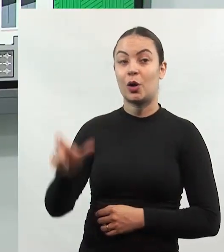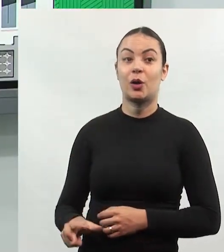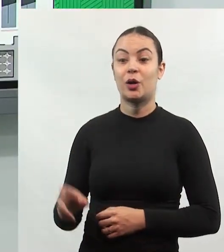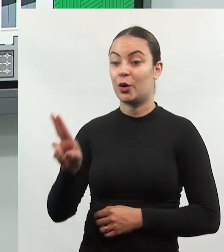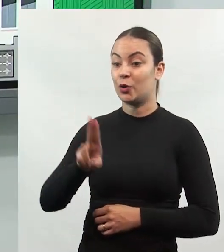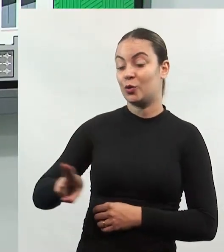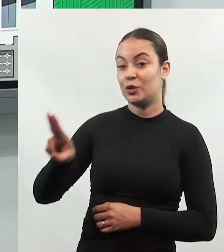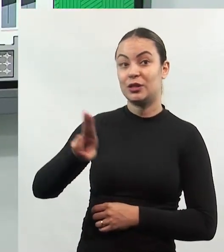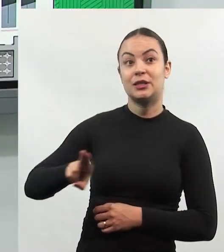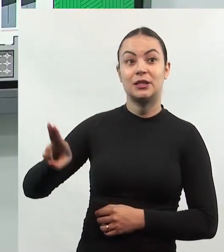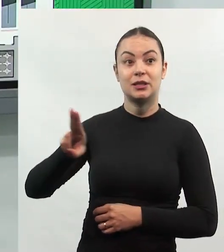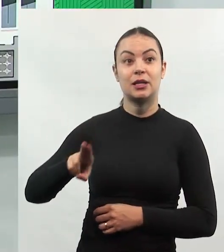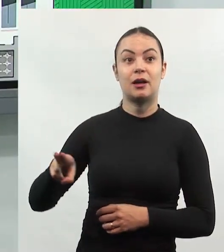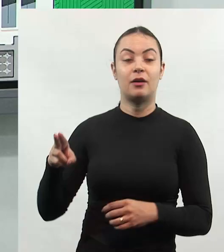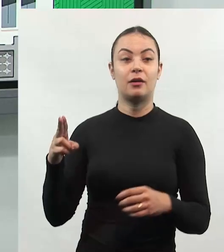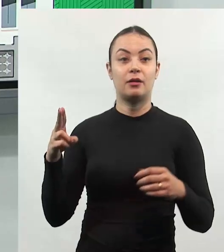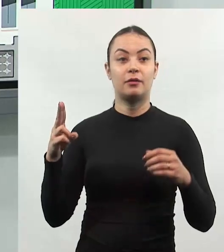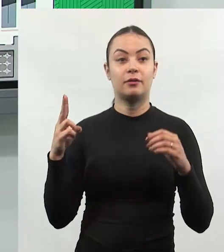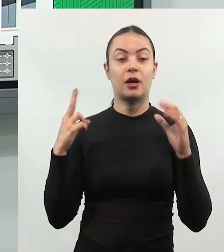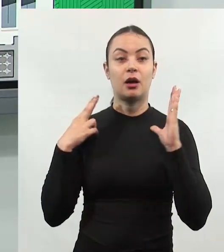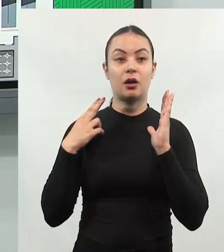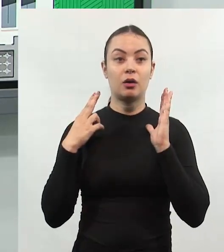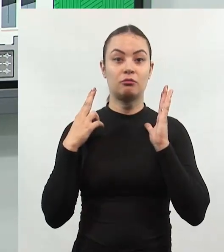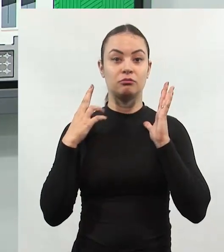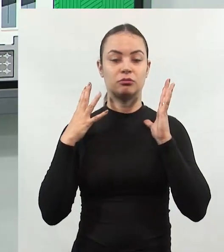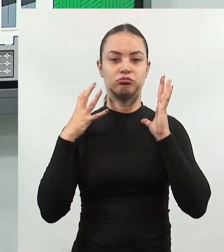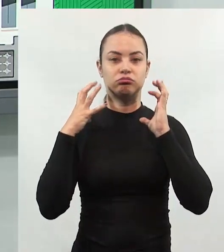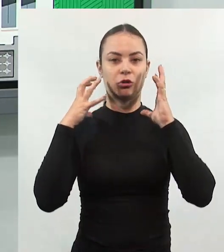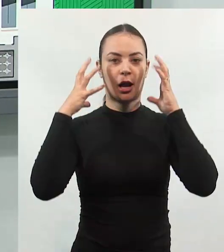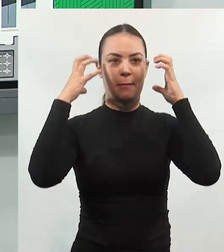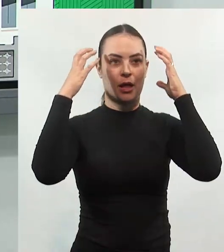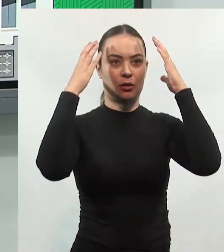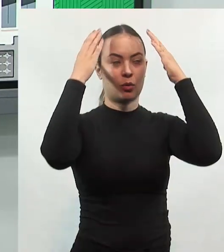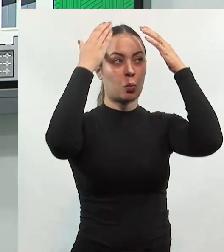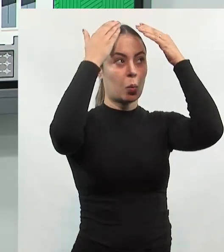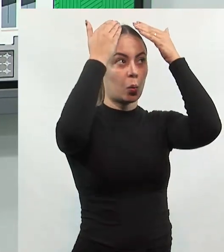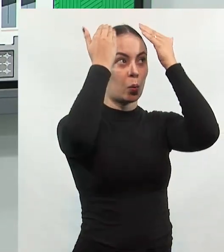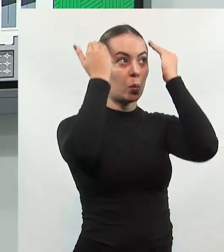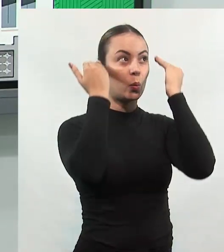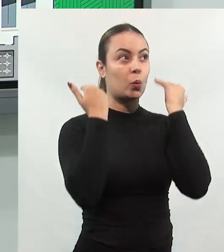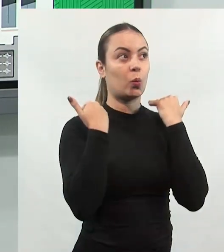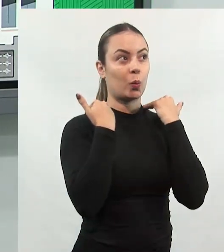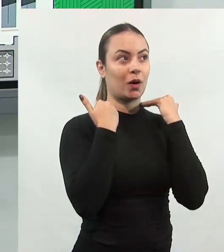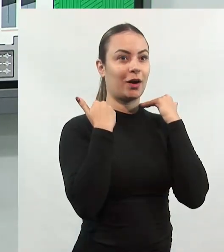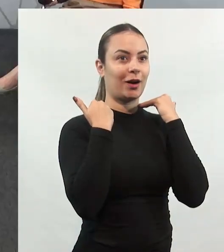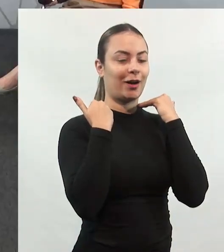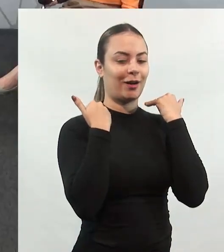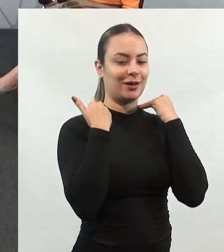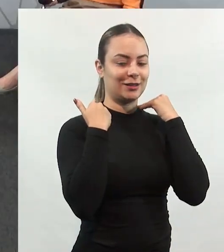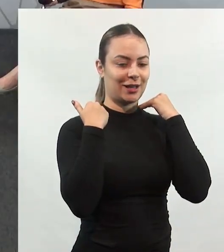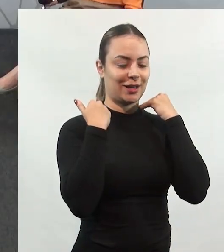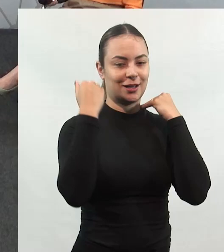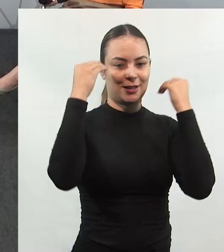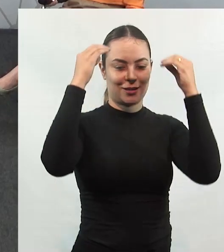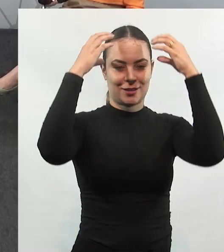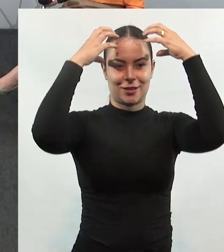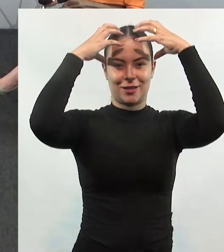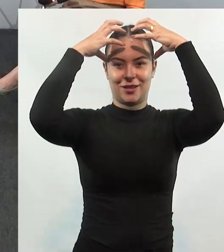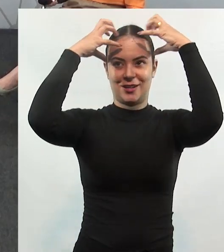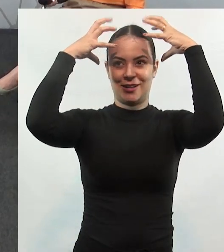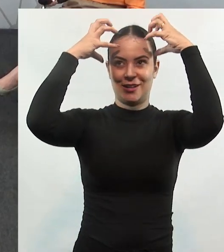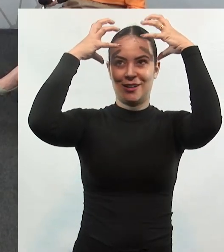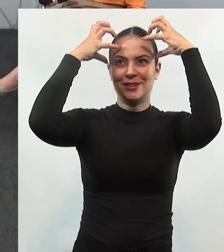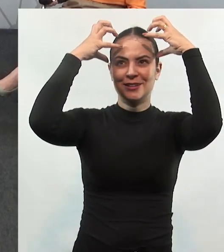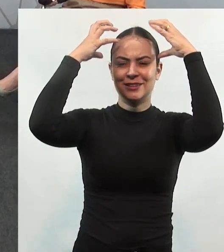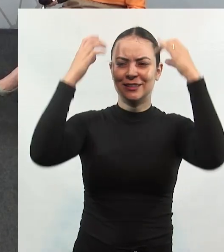usava um mullet. E elas não lembram, não tem o cabelo como o do Chitãozinho Chororó, aquele cabelo aqui atrás. Ele não era professor do magistério, mas ele era da